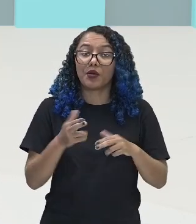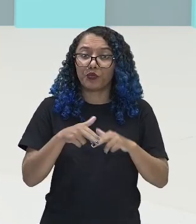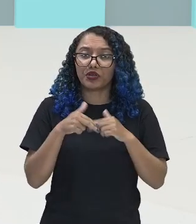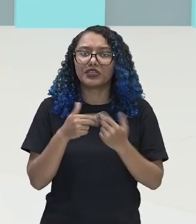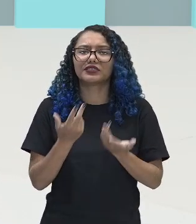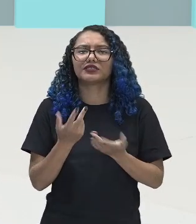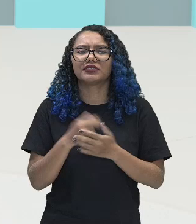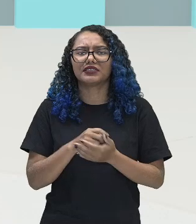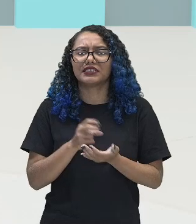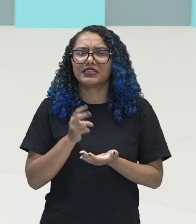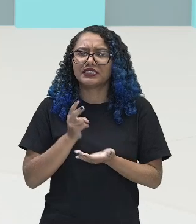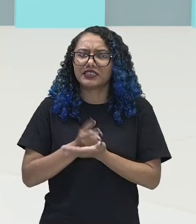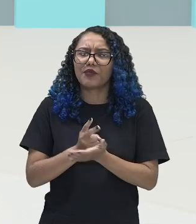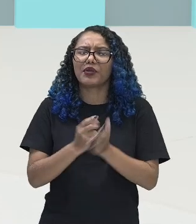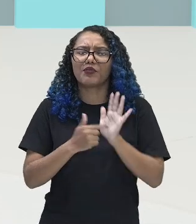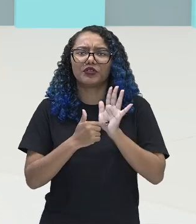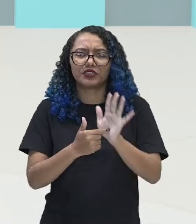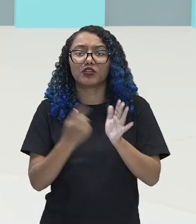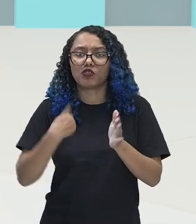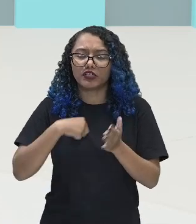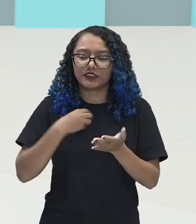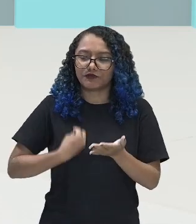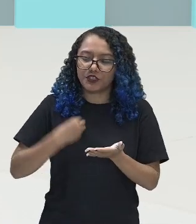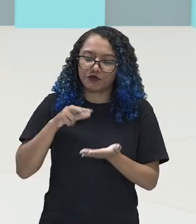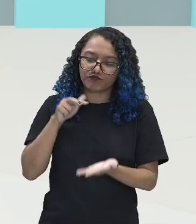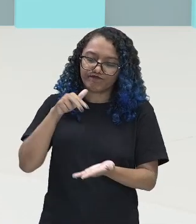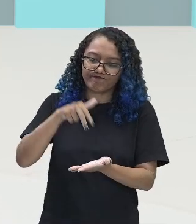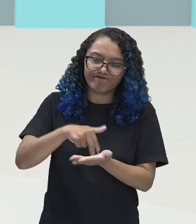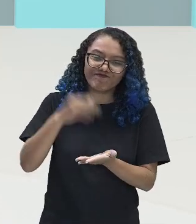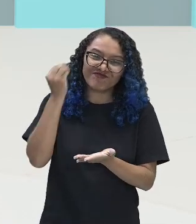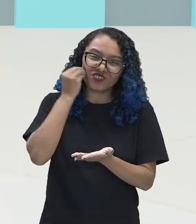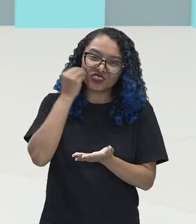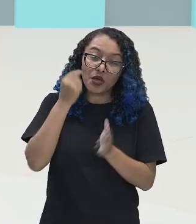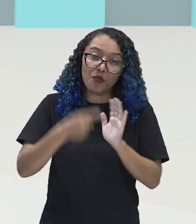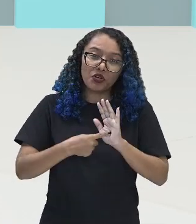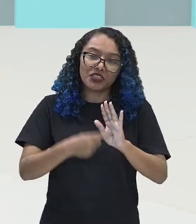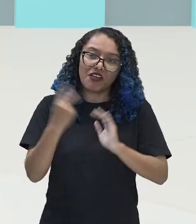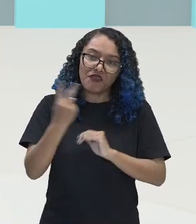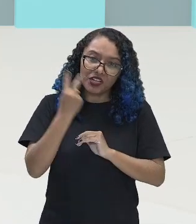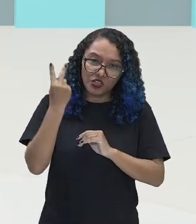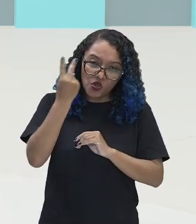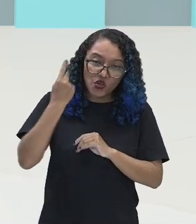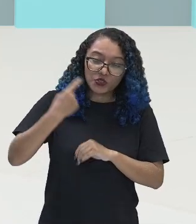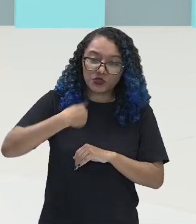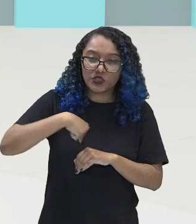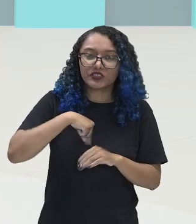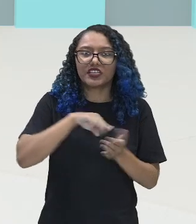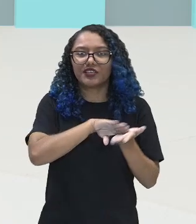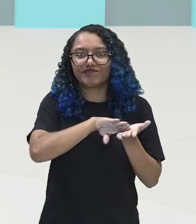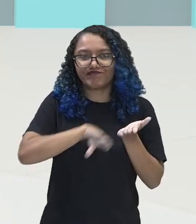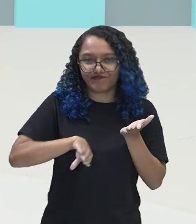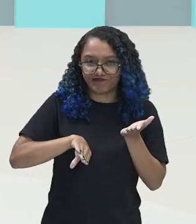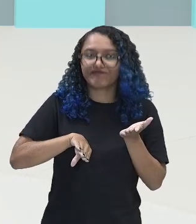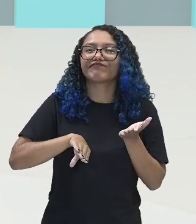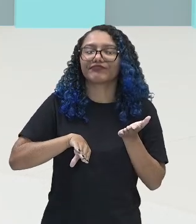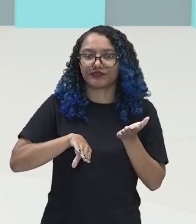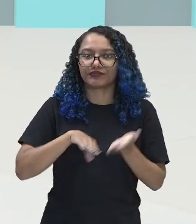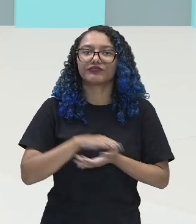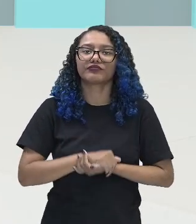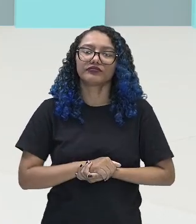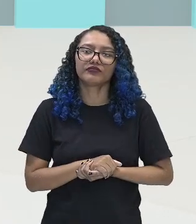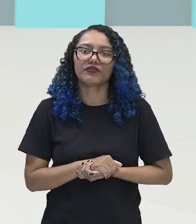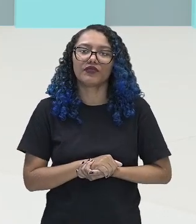tentando mostrar os nossos valores que foram apagados aí no decorrer do tempo. Até hoje, né, gente, nós percebemos aí que os indígenas